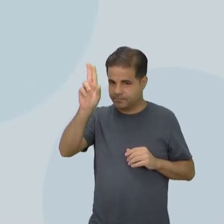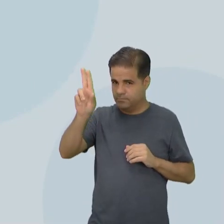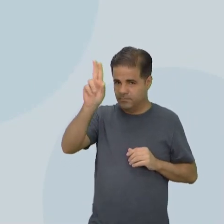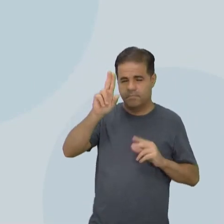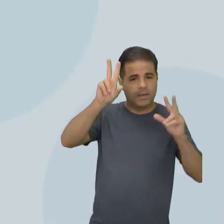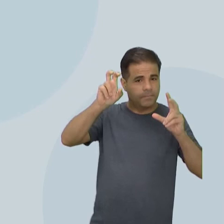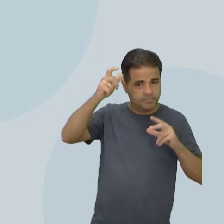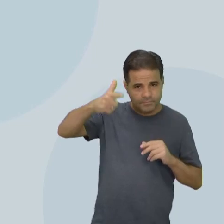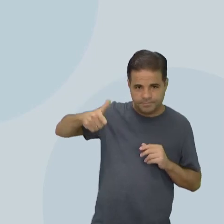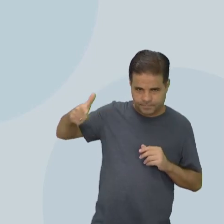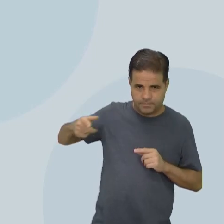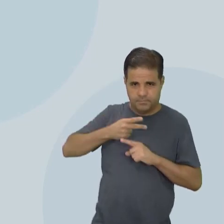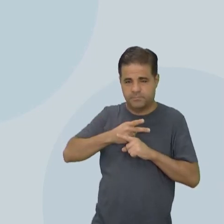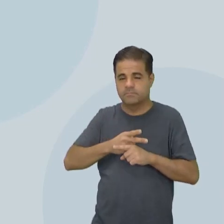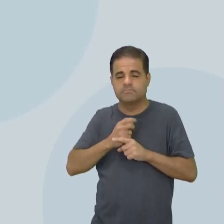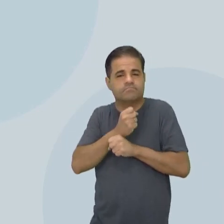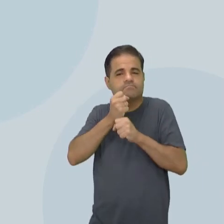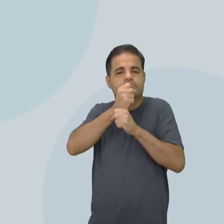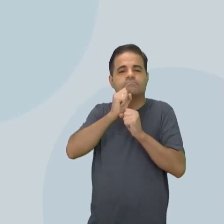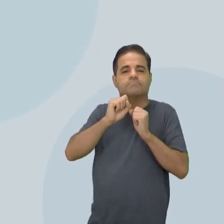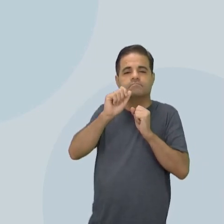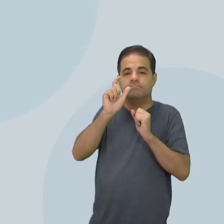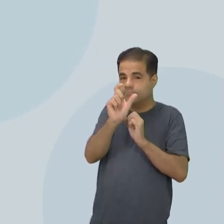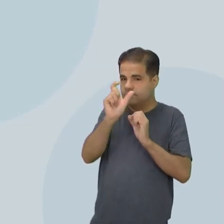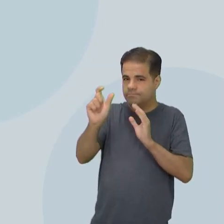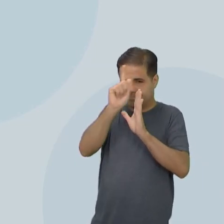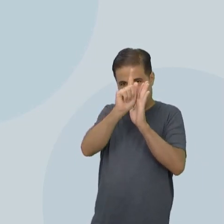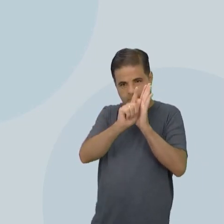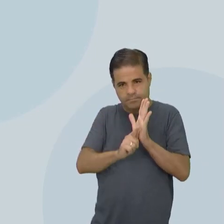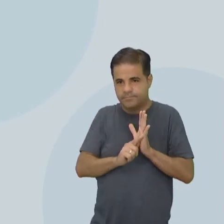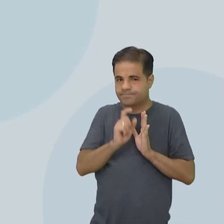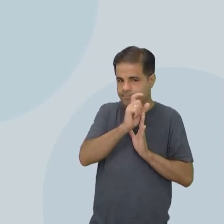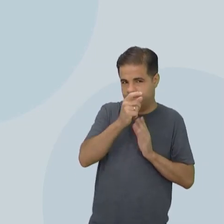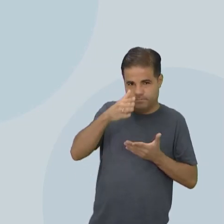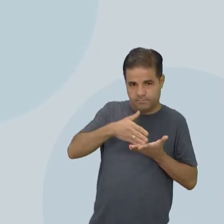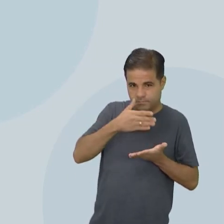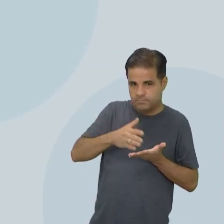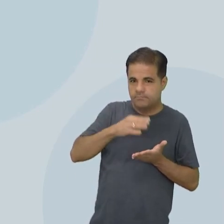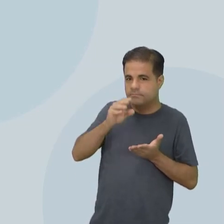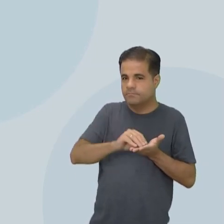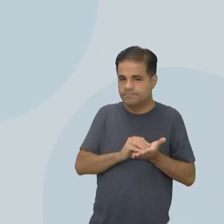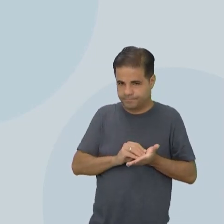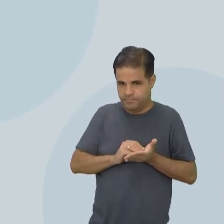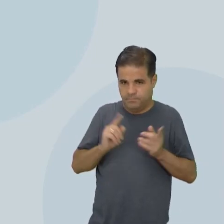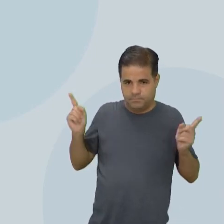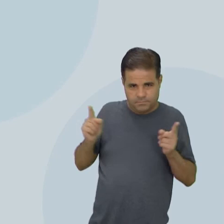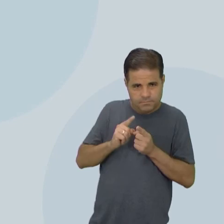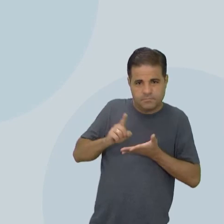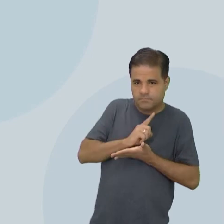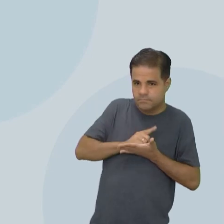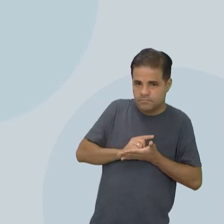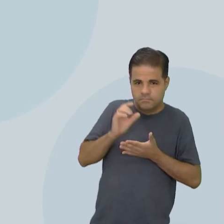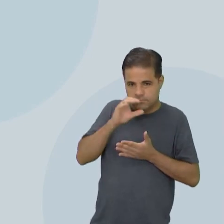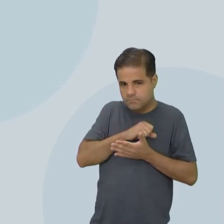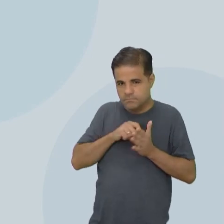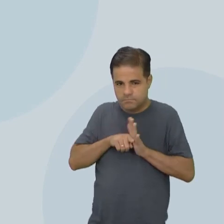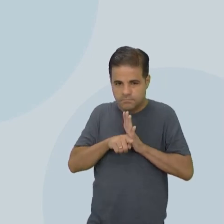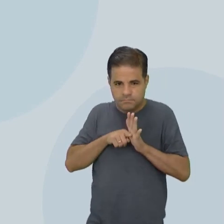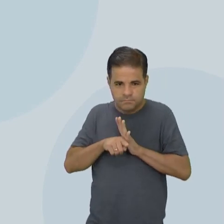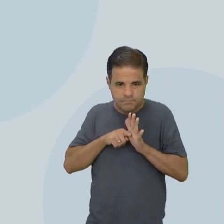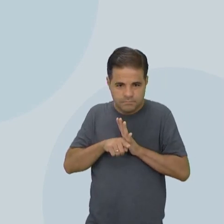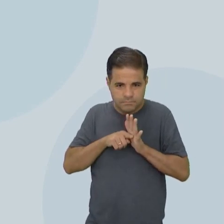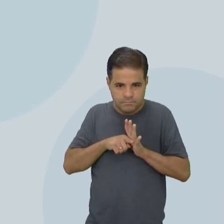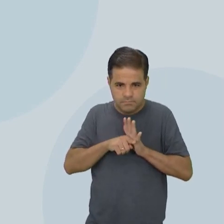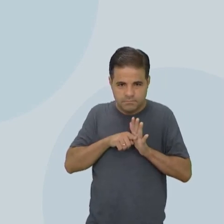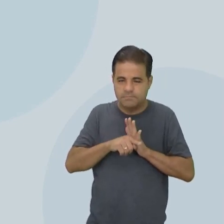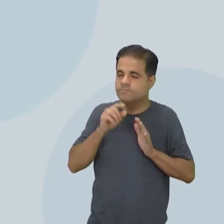se repetem e busquem construir um glossário com um pequeno caderno como um mini dicionário de rápida consulta. Ia ser isso